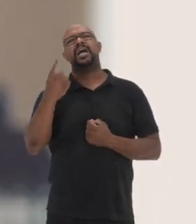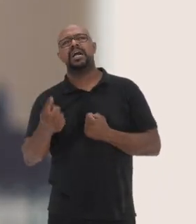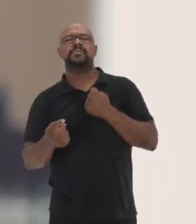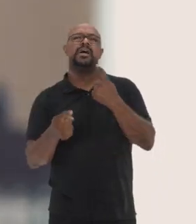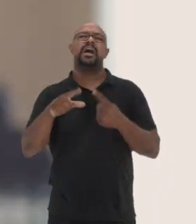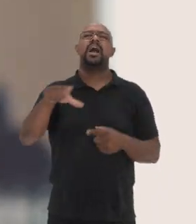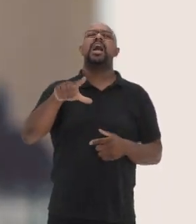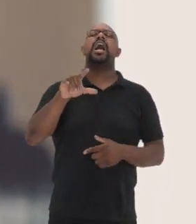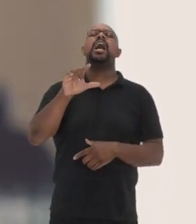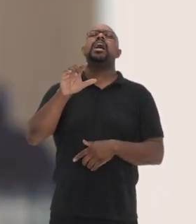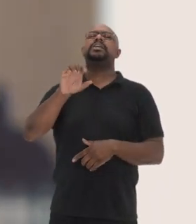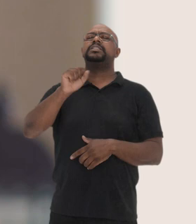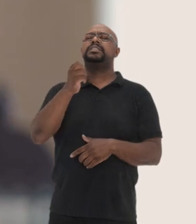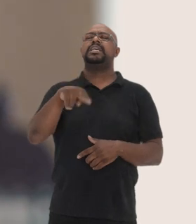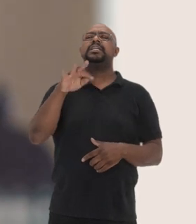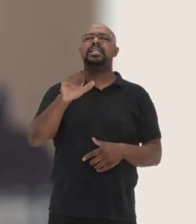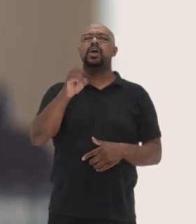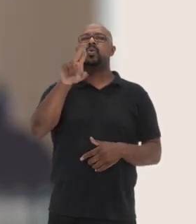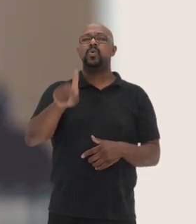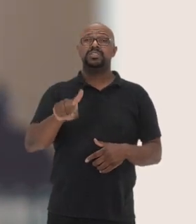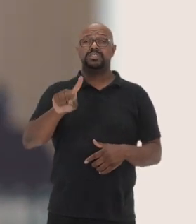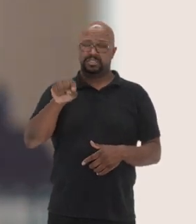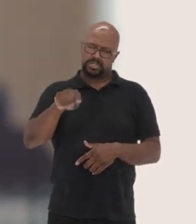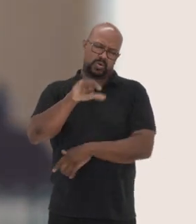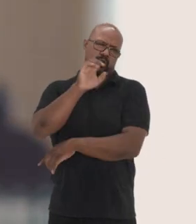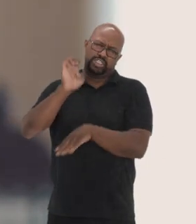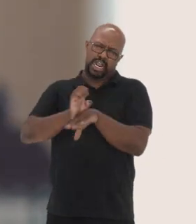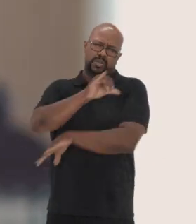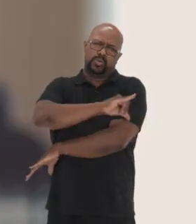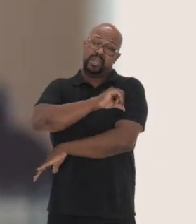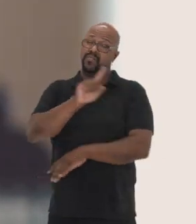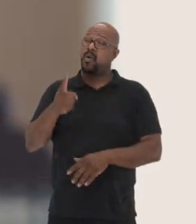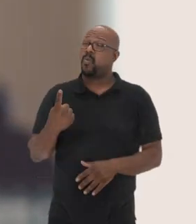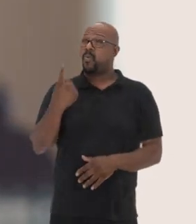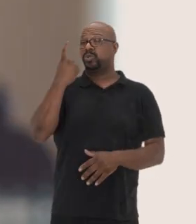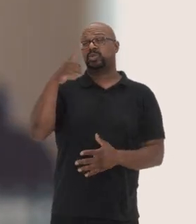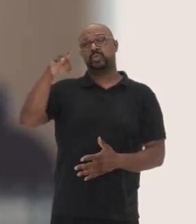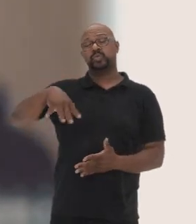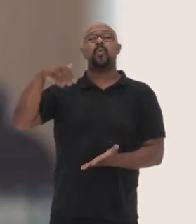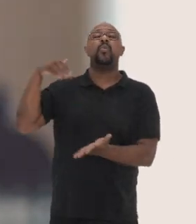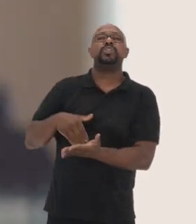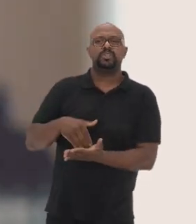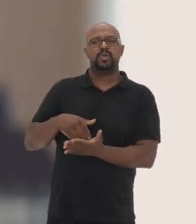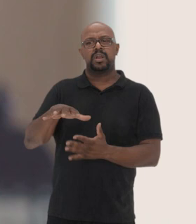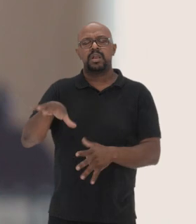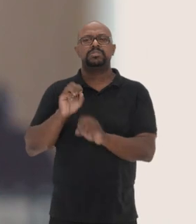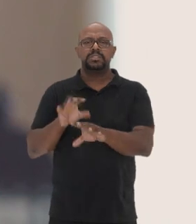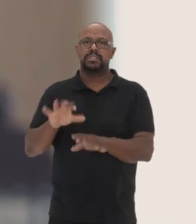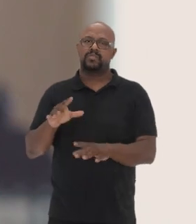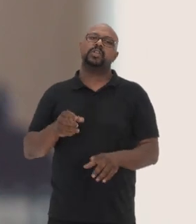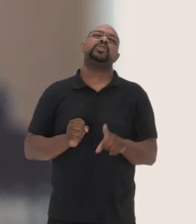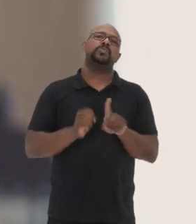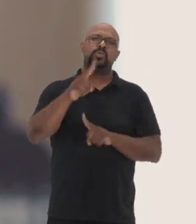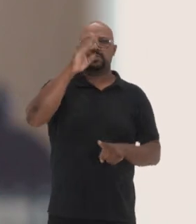do Estado do Rio de Janeiro talvez tenha sido o último de sucesso no ensino religioso Cristão Ao serem expulsos